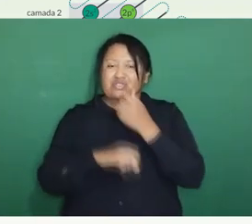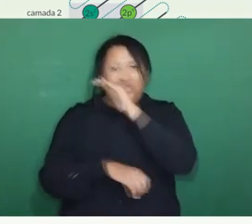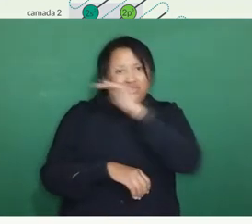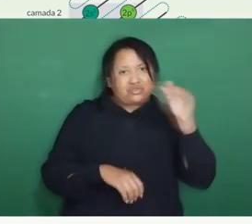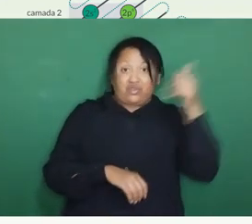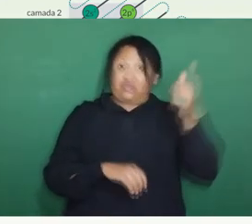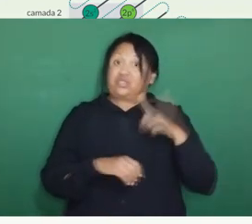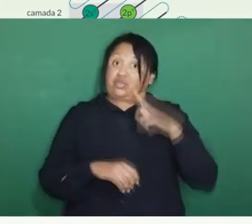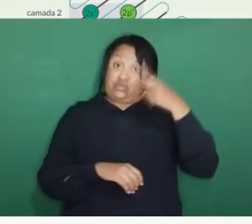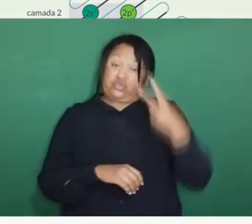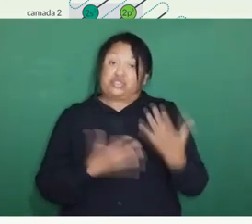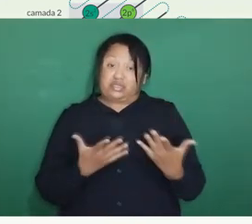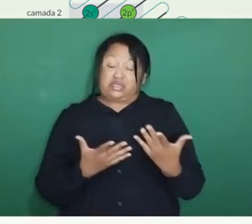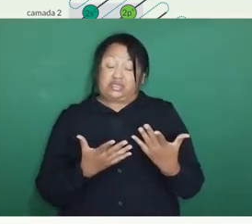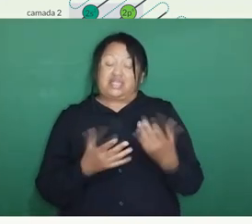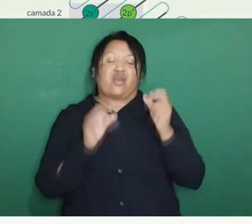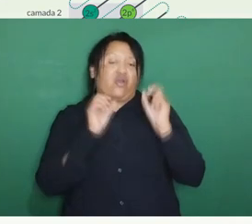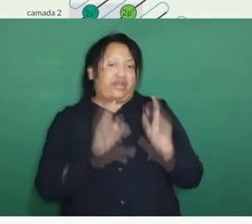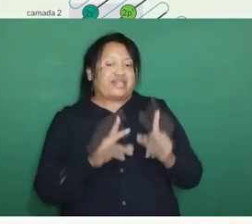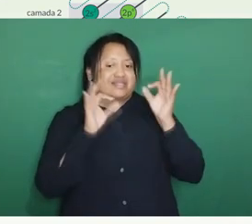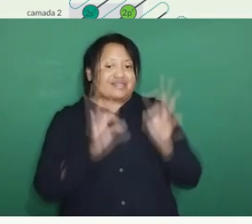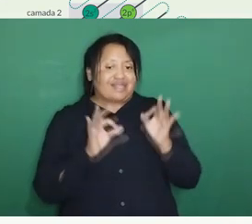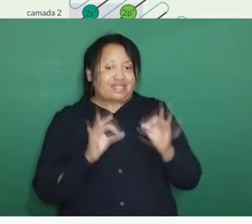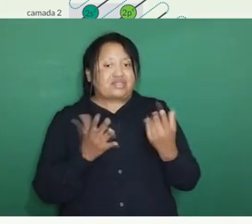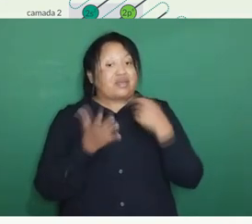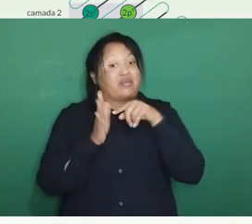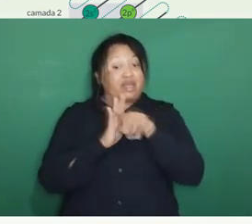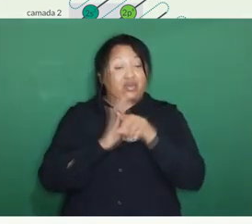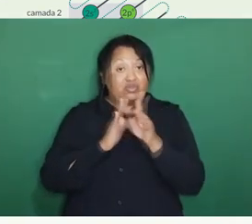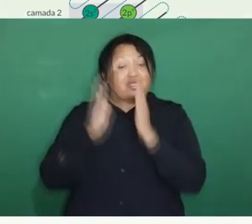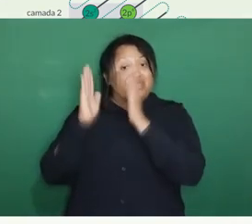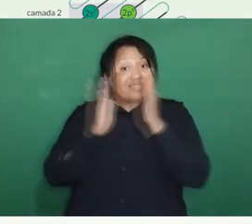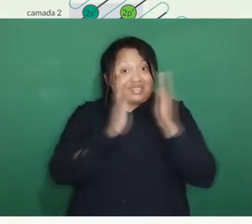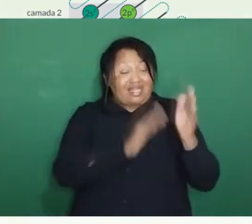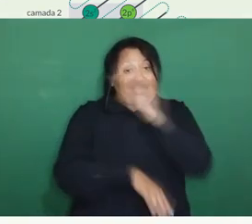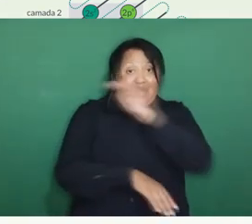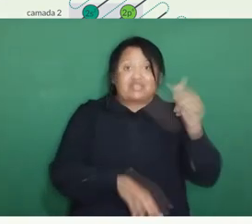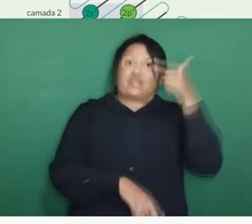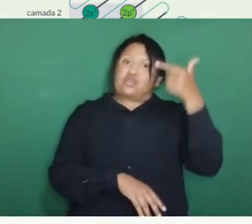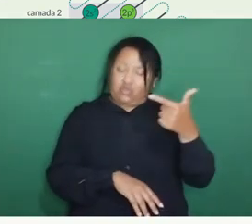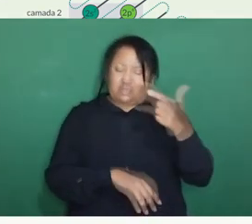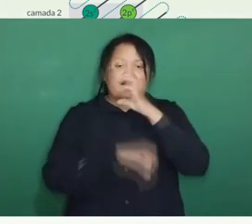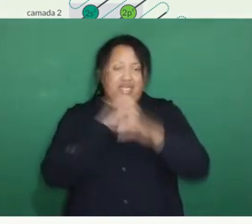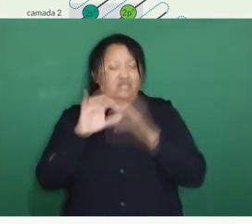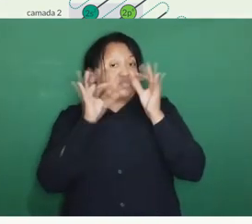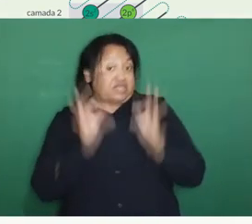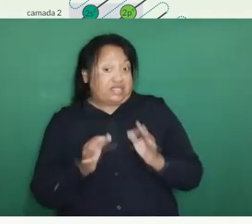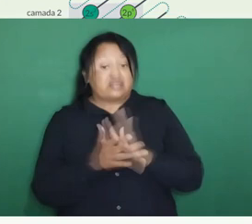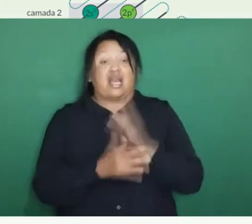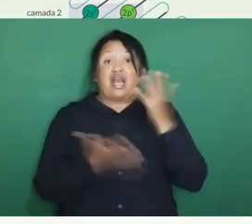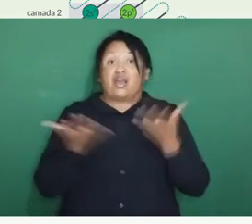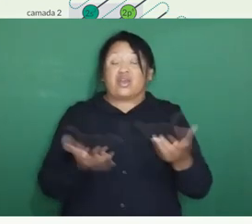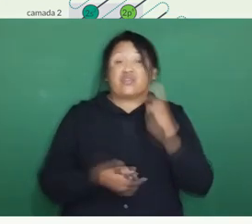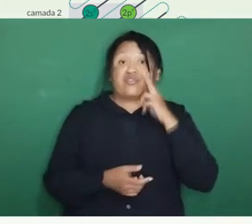tenho no nível 1 Eu tenho dois exatamente como ele botou aqui ó distribuição na camada um dois elétricos correto